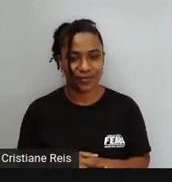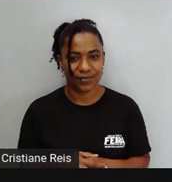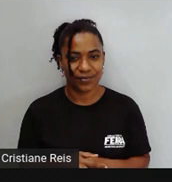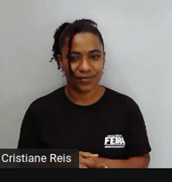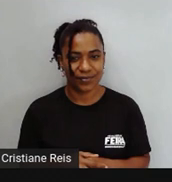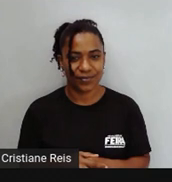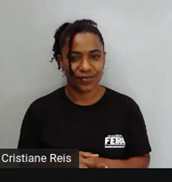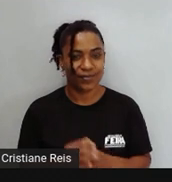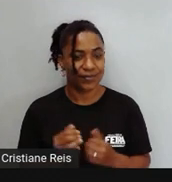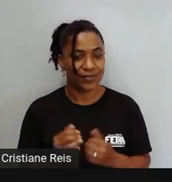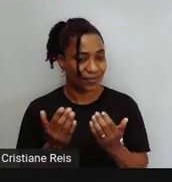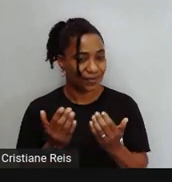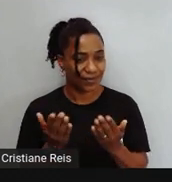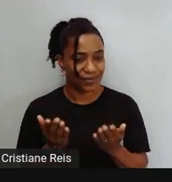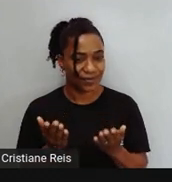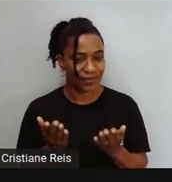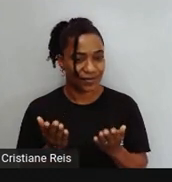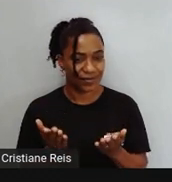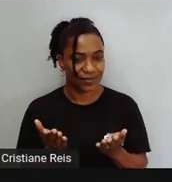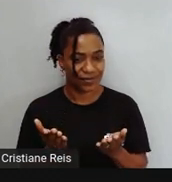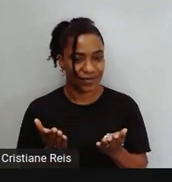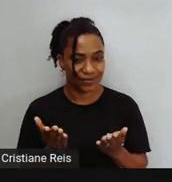by 3 is 4. Here.